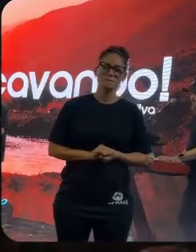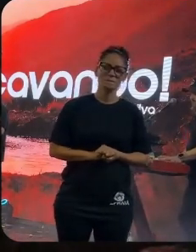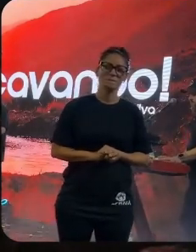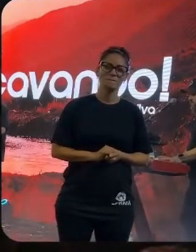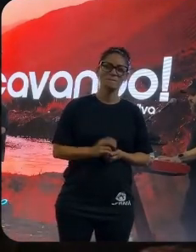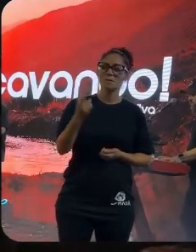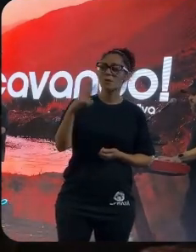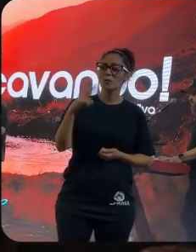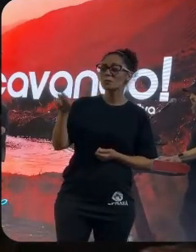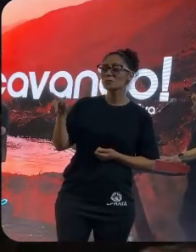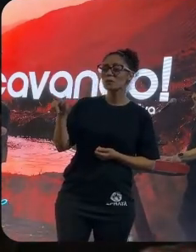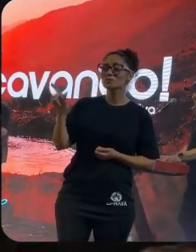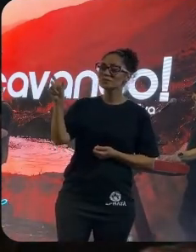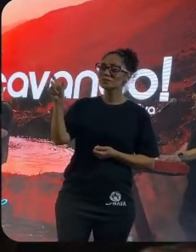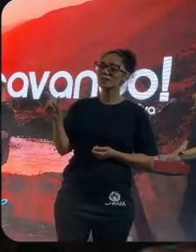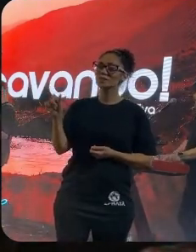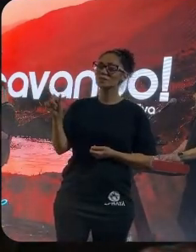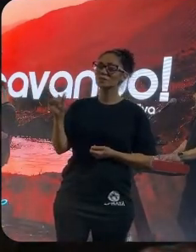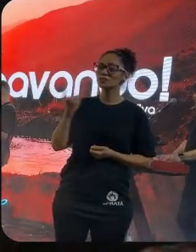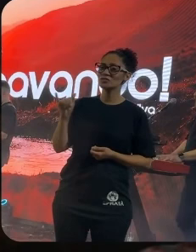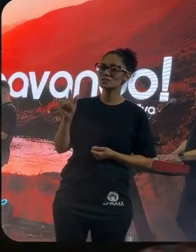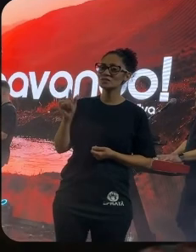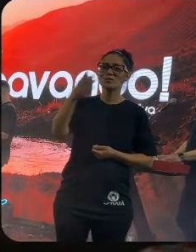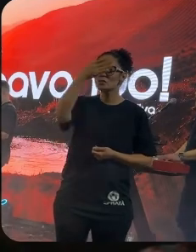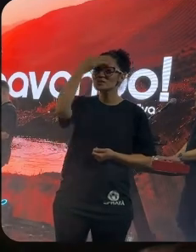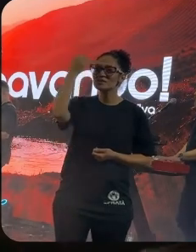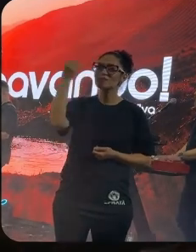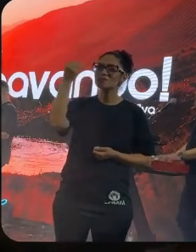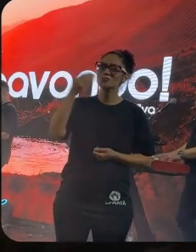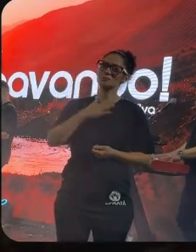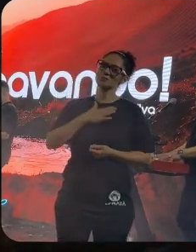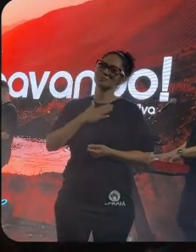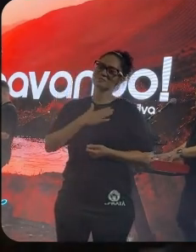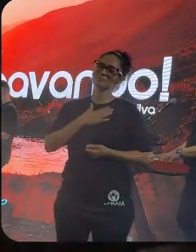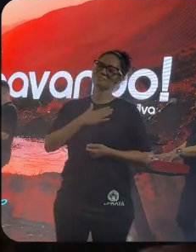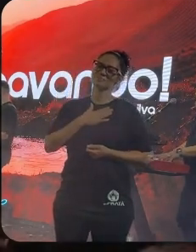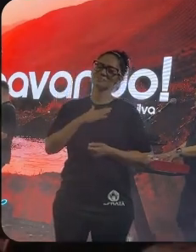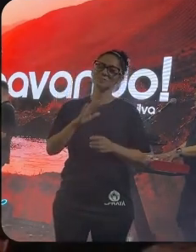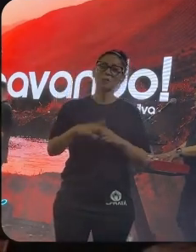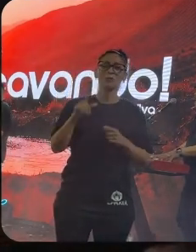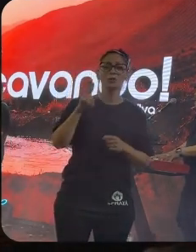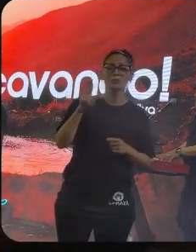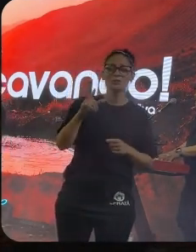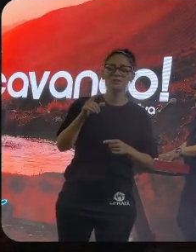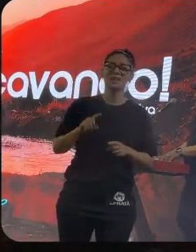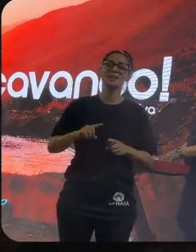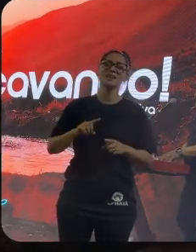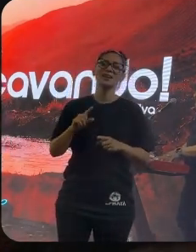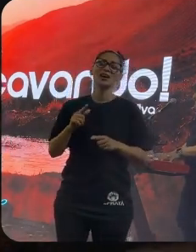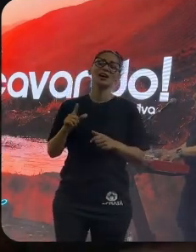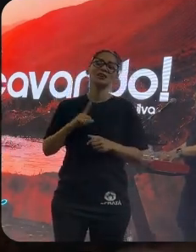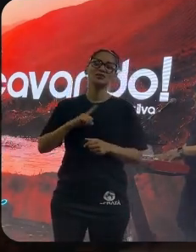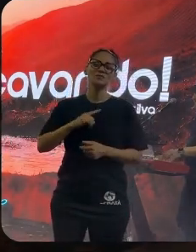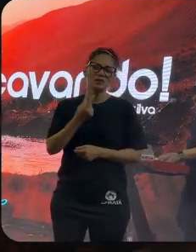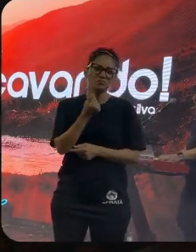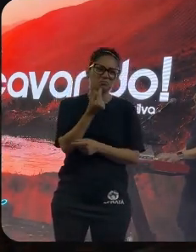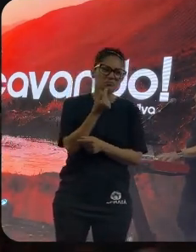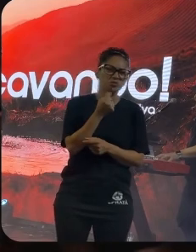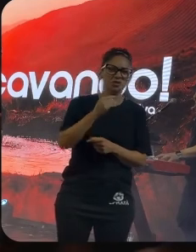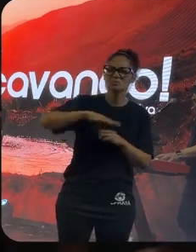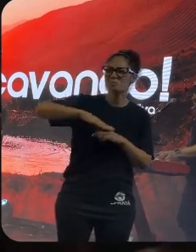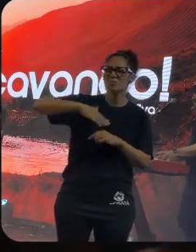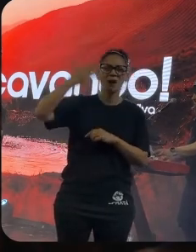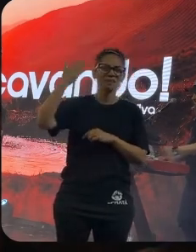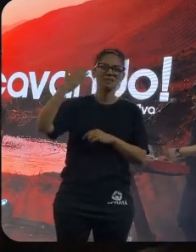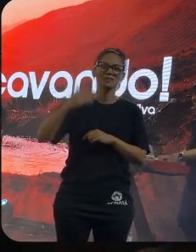Olha para esse irmão que está do teu lado e fala assim: não se esquece de mim quando você enriquecer. Lembra de